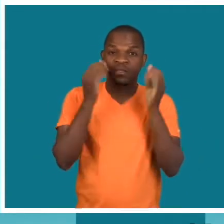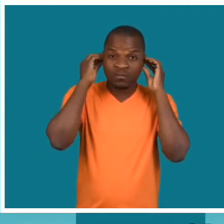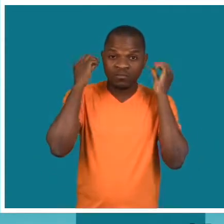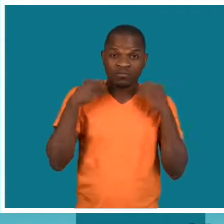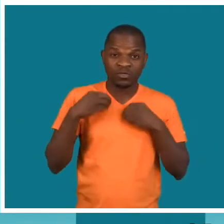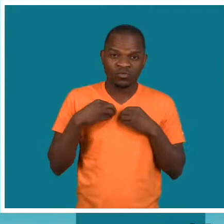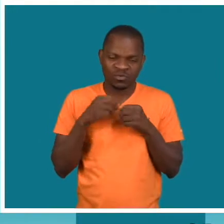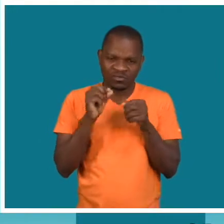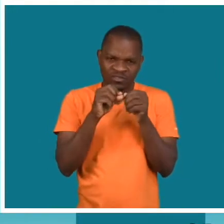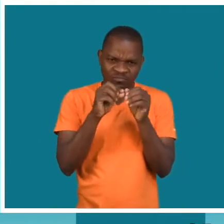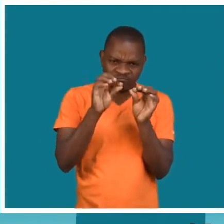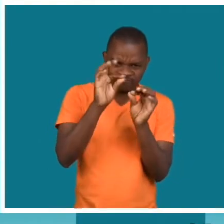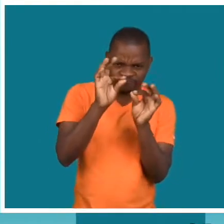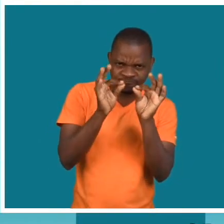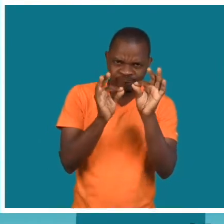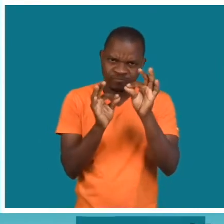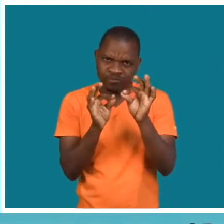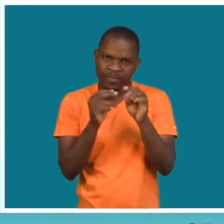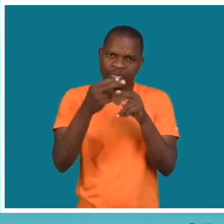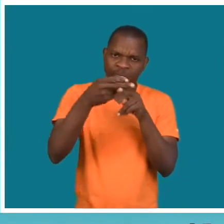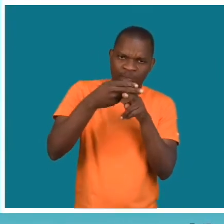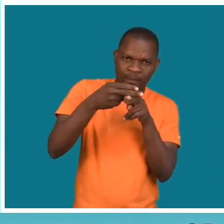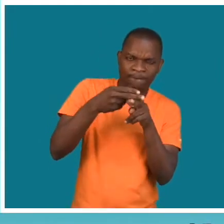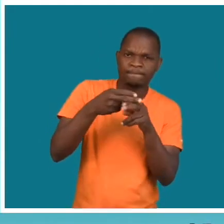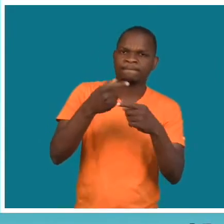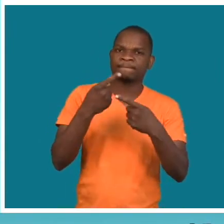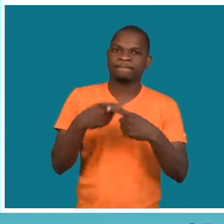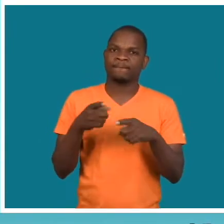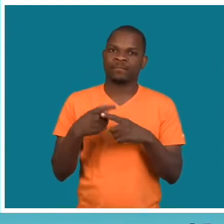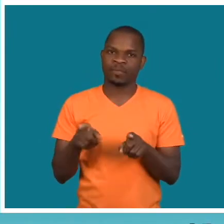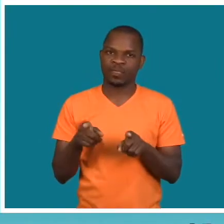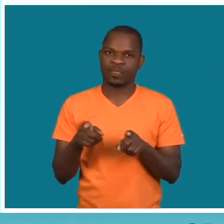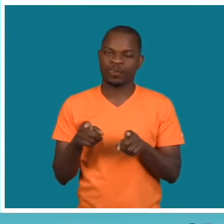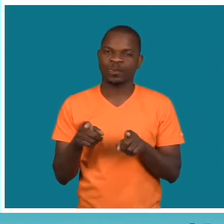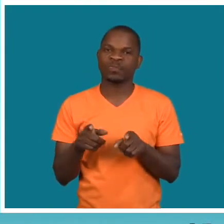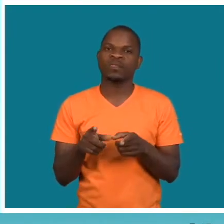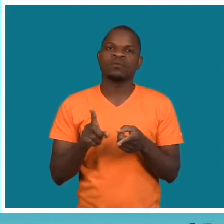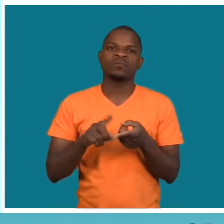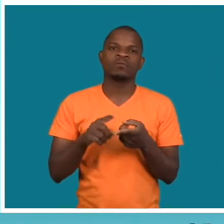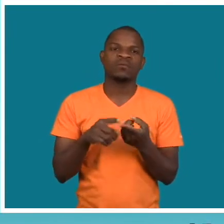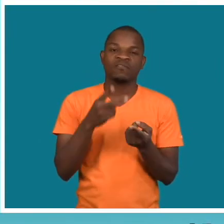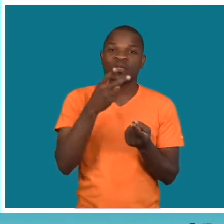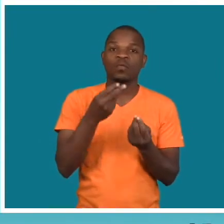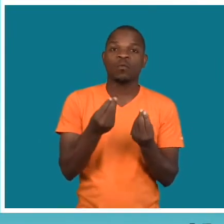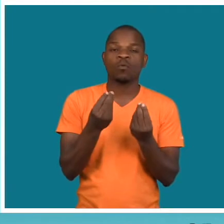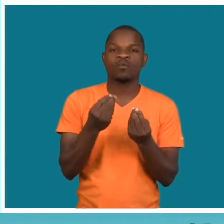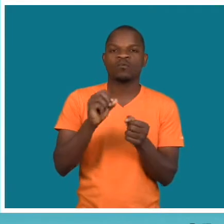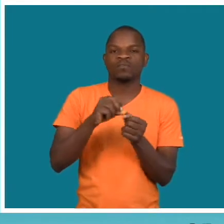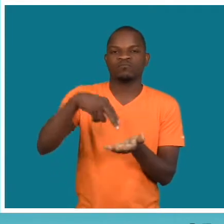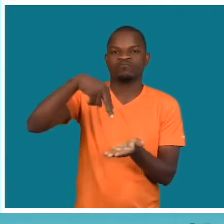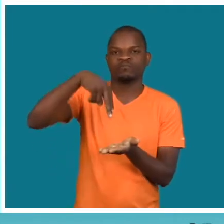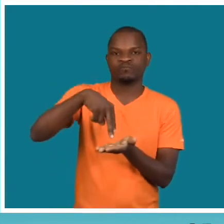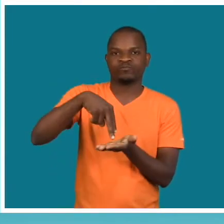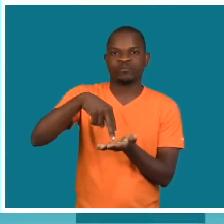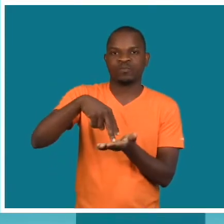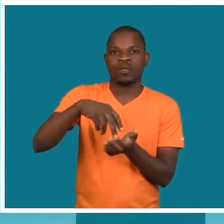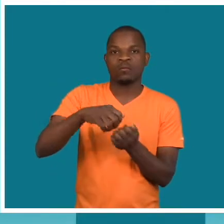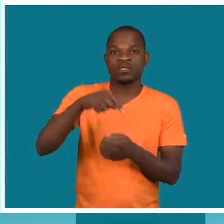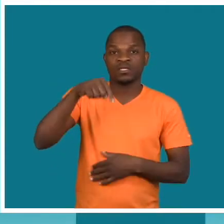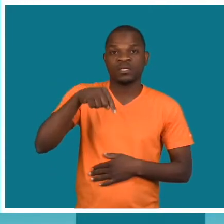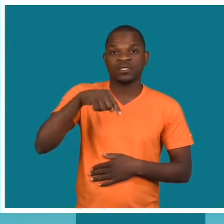os médicos têm que fazer o formato, têm que fazer os ensaios, adaptação, estabilidade,